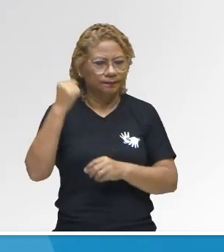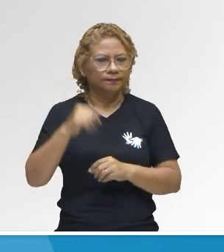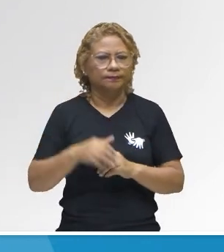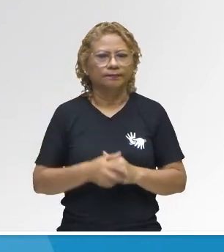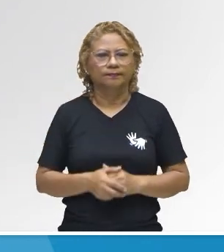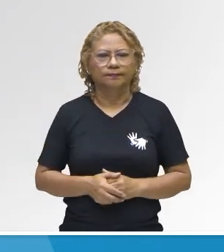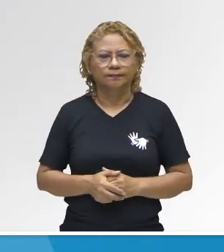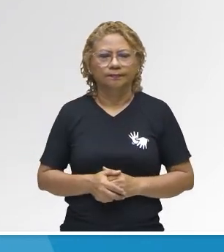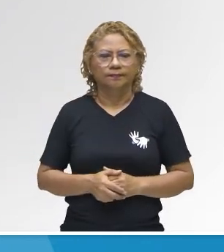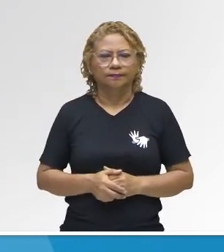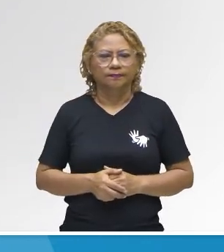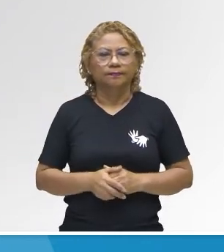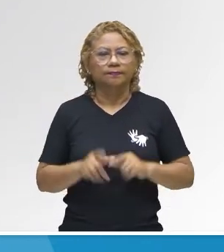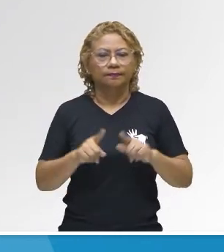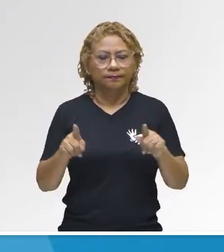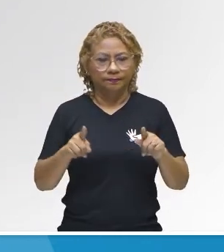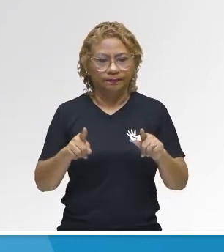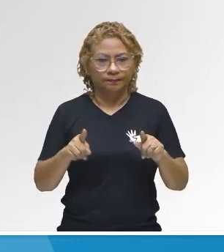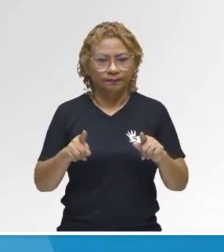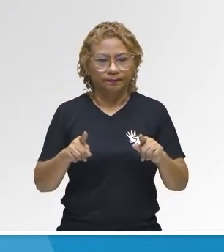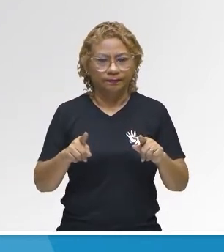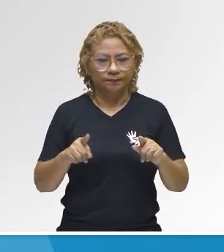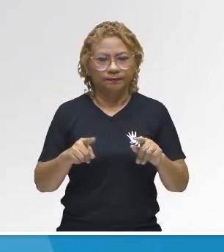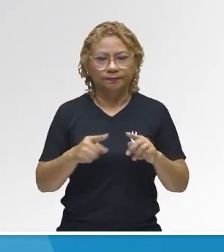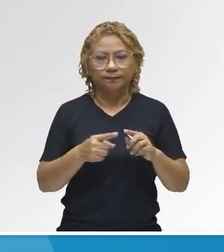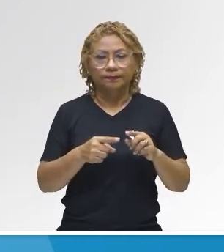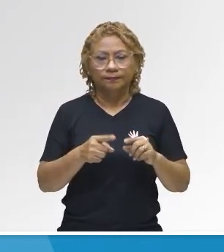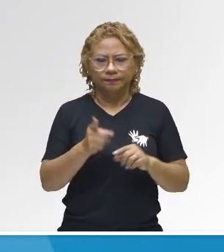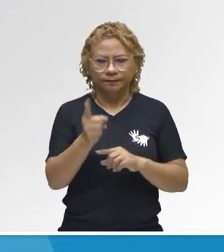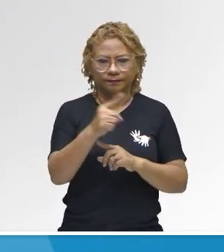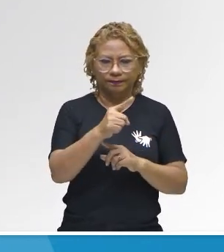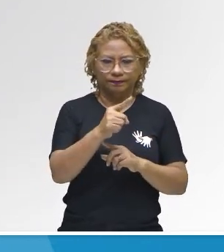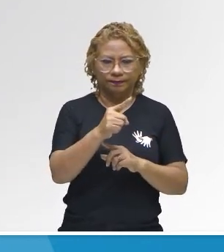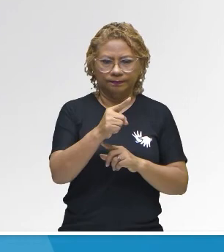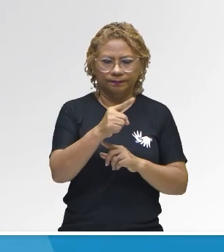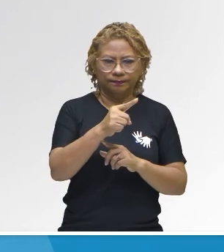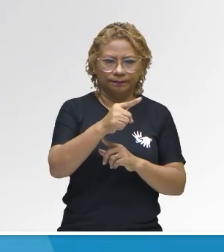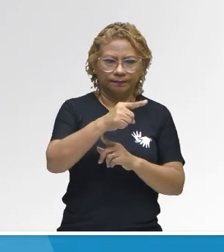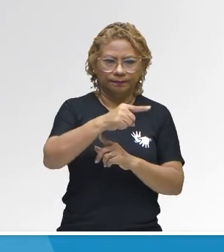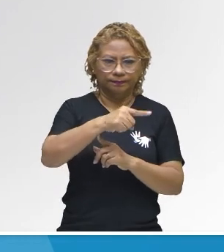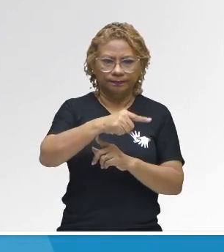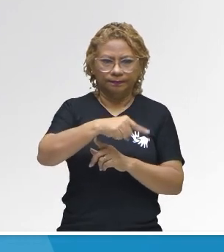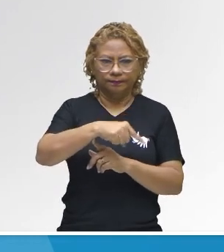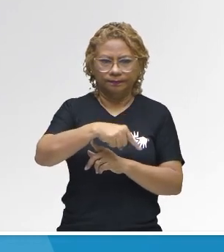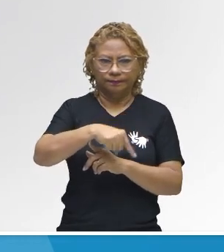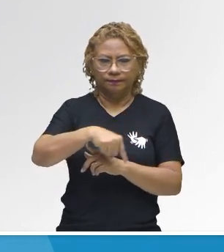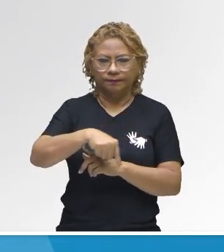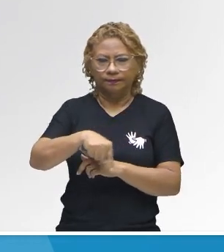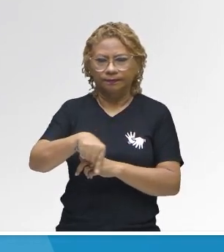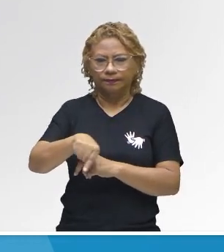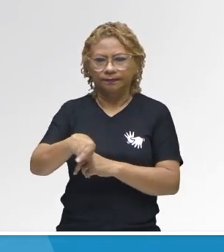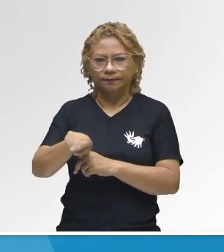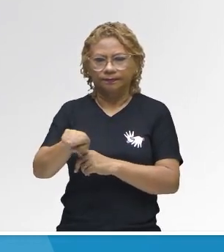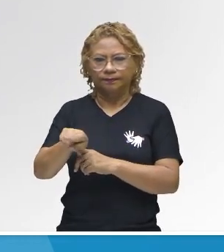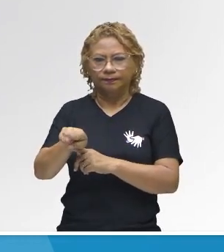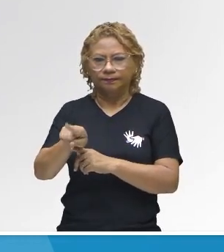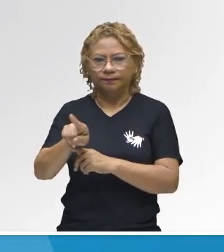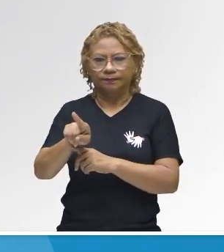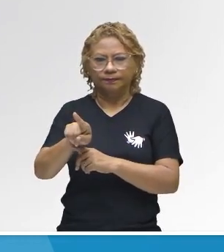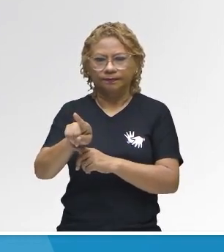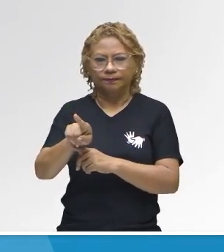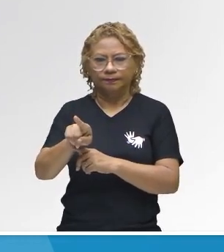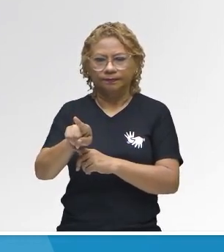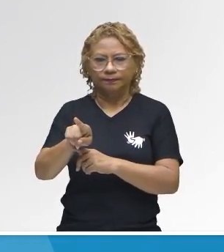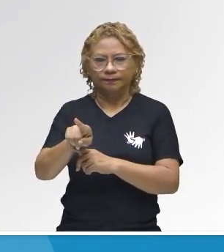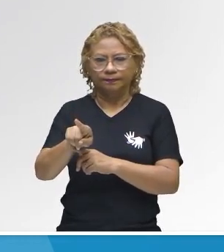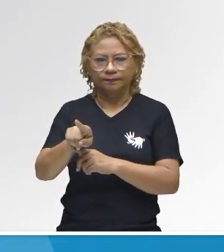partir do momento em que a reta não é paralela, em qualquer um dos quadrantes, o que vai acontecer? Ou